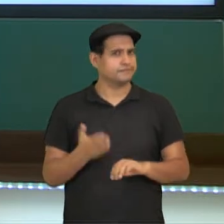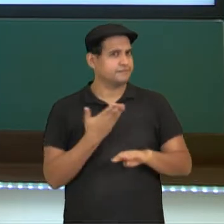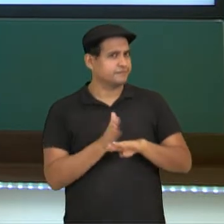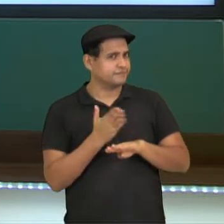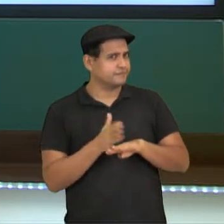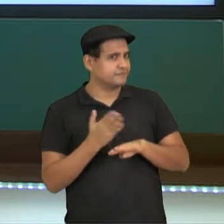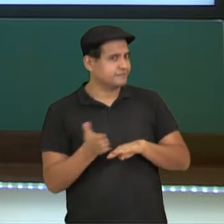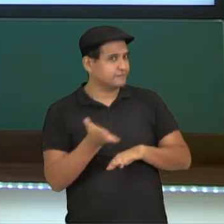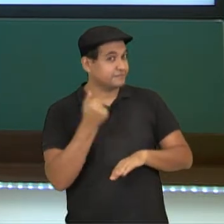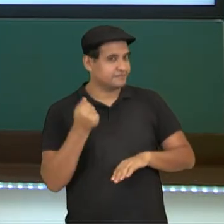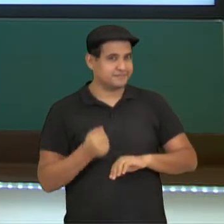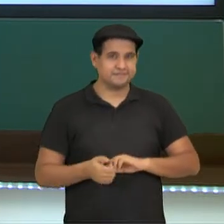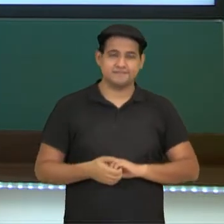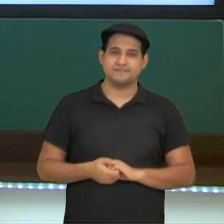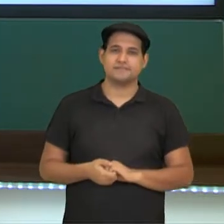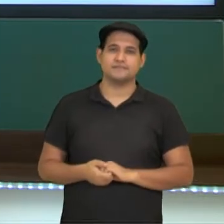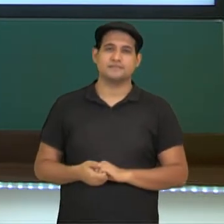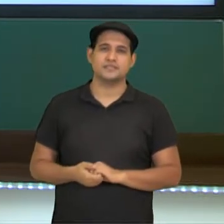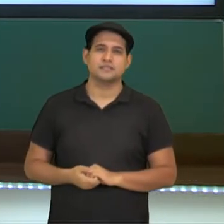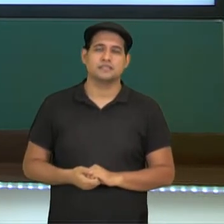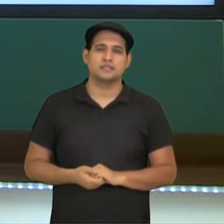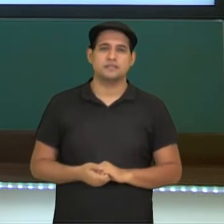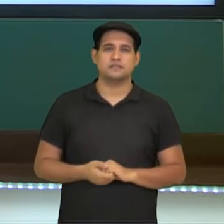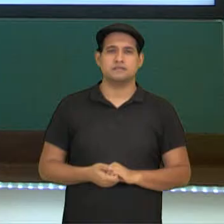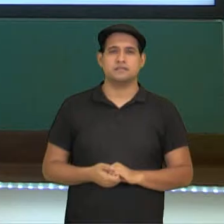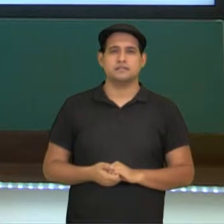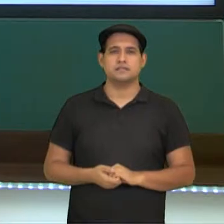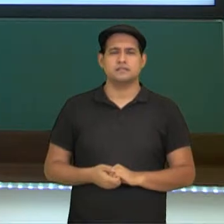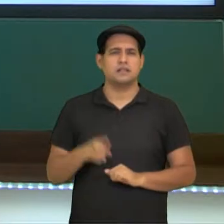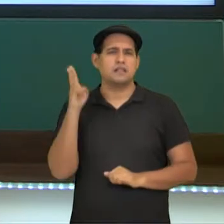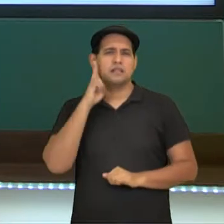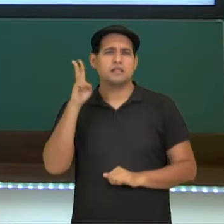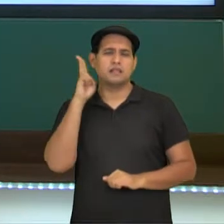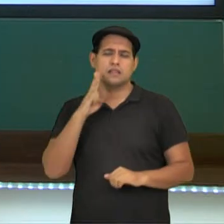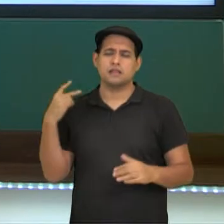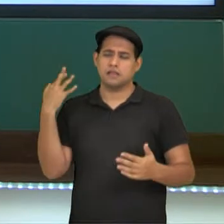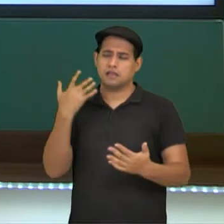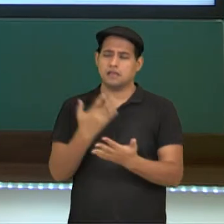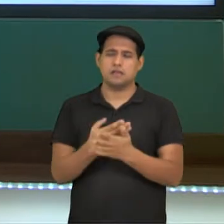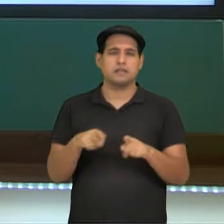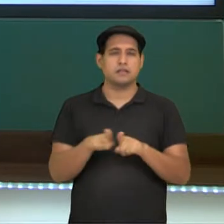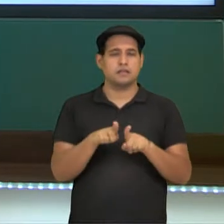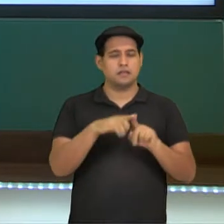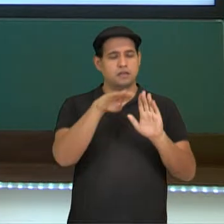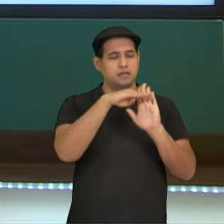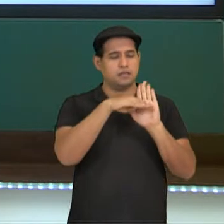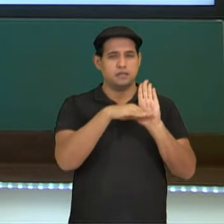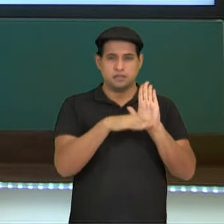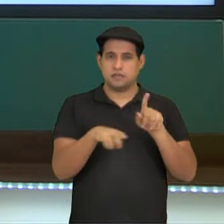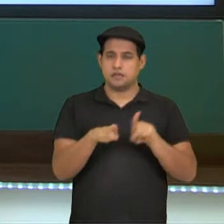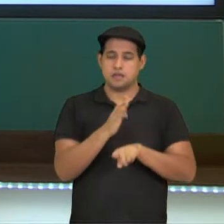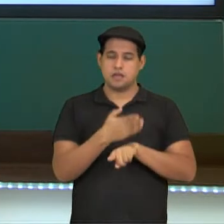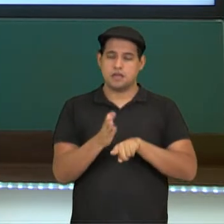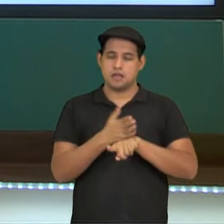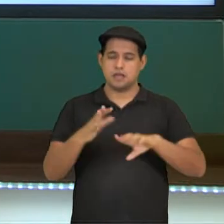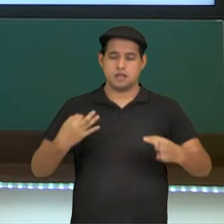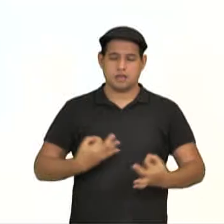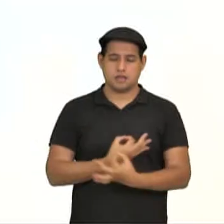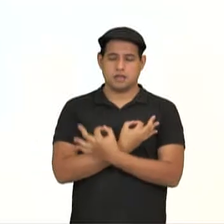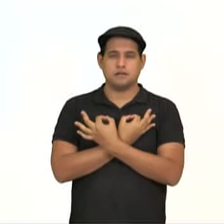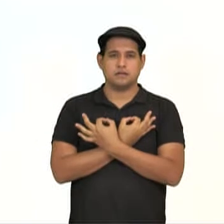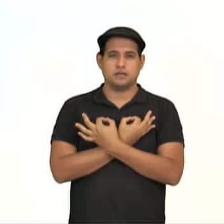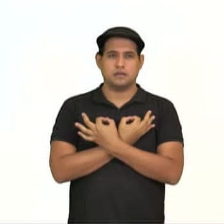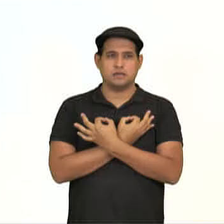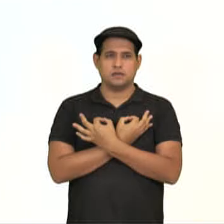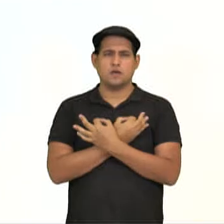Vamos praticar um pouquinho mais então. Relembre quais são os passos que devem ser seguidos para se praticar a meditação.